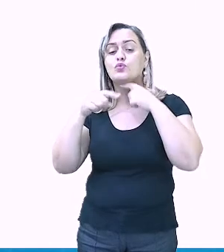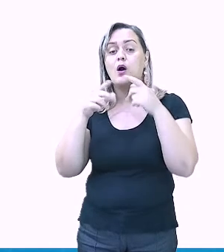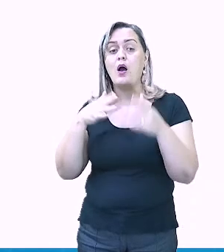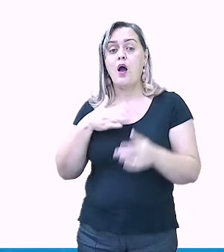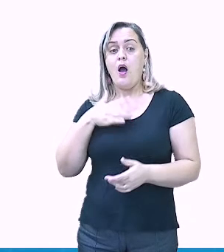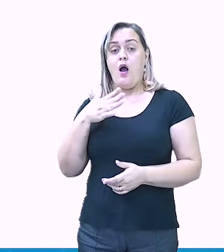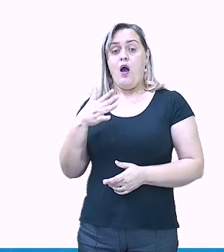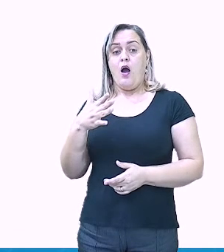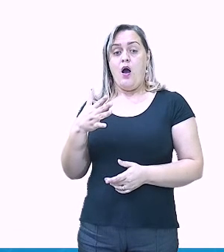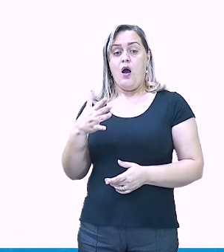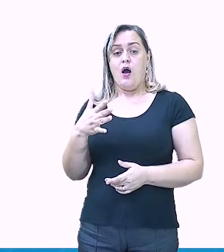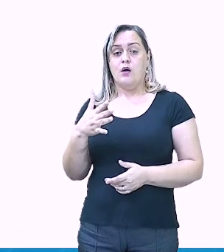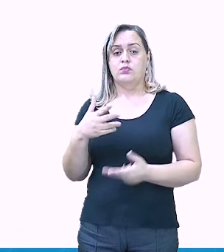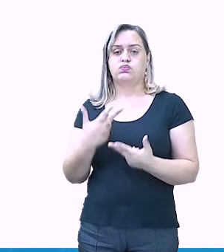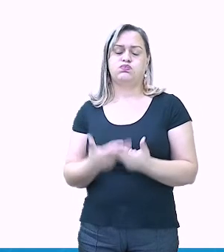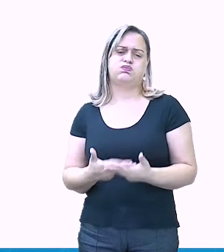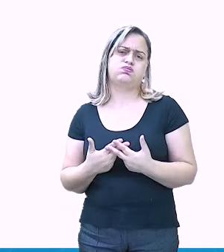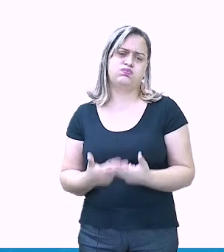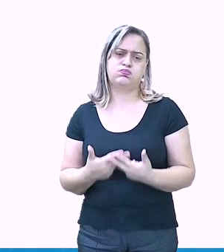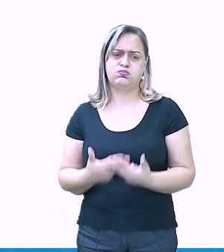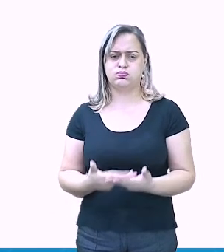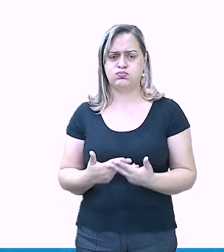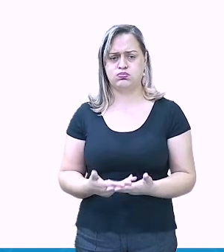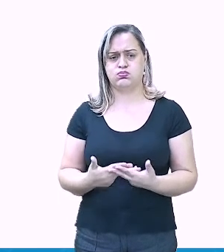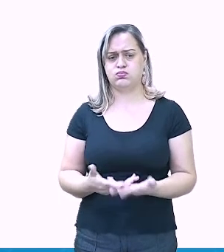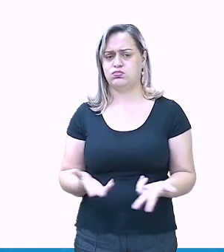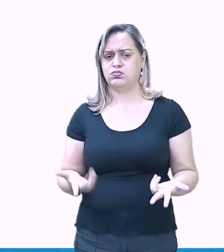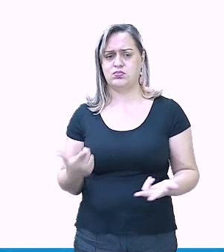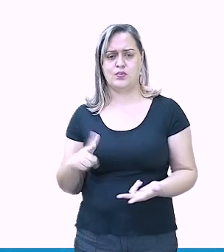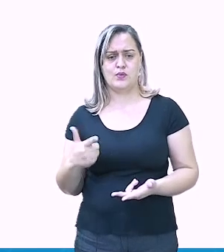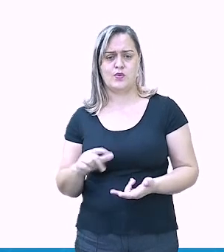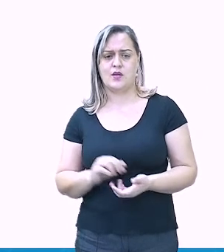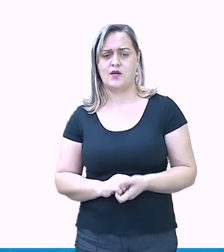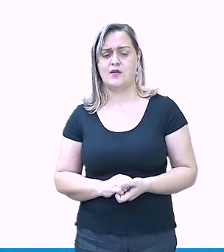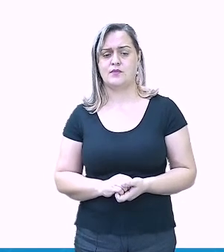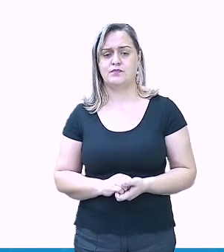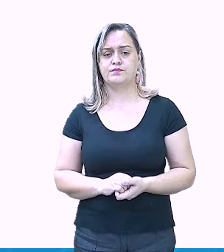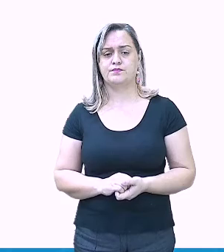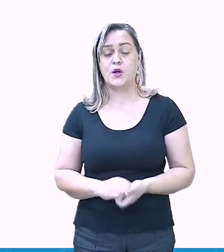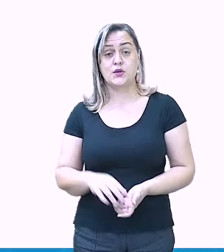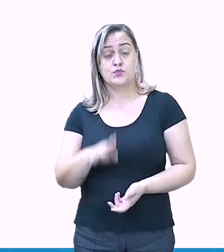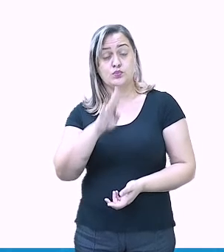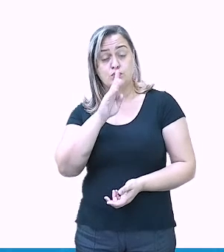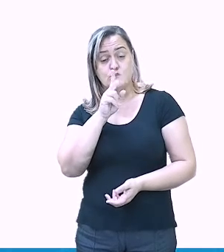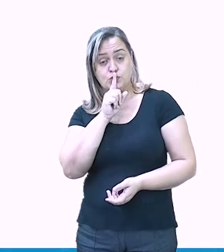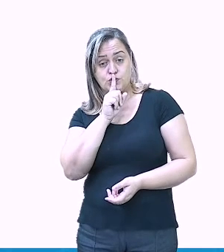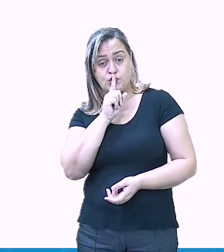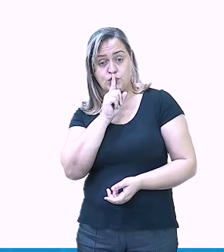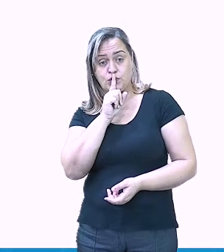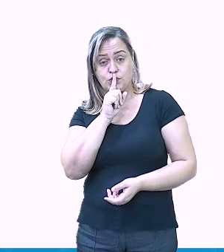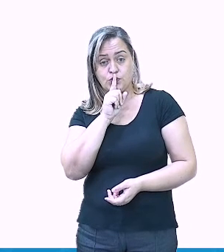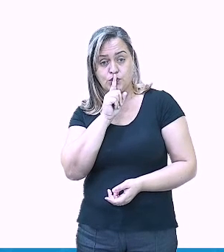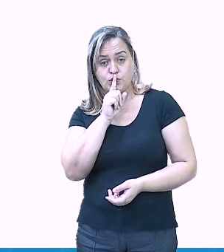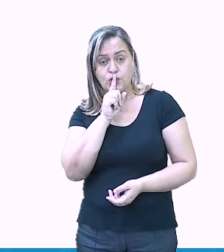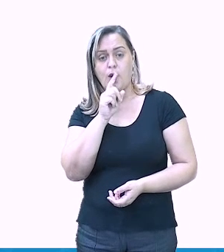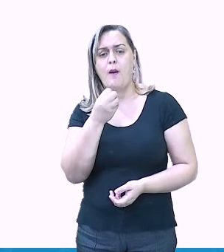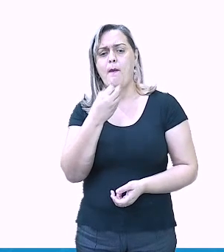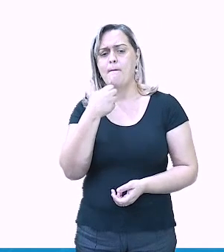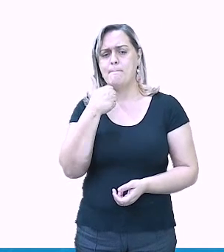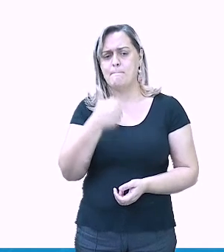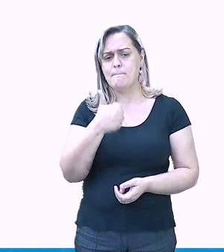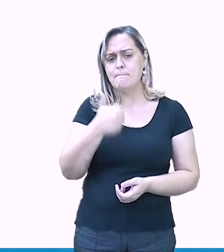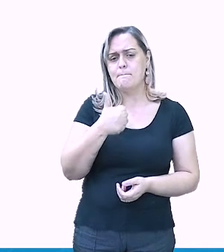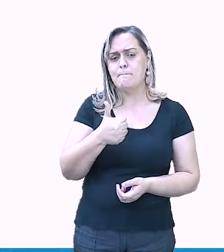de espanto, de frustração, de impaciência, de imposição, de silêncio, de satisfação,